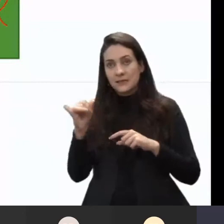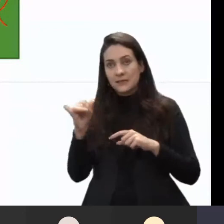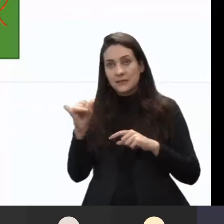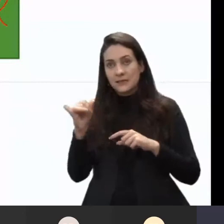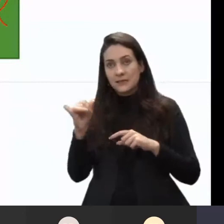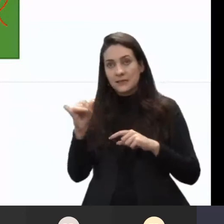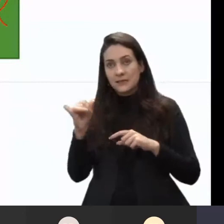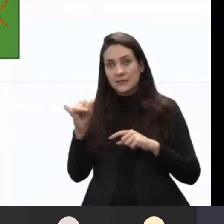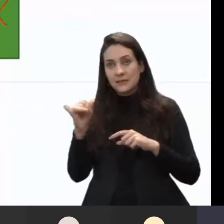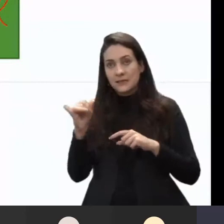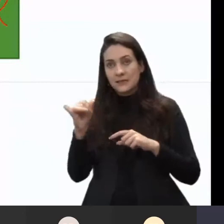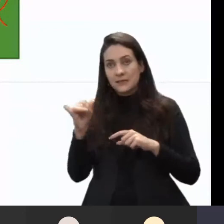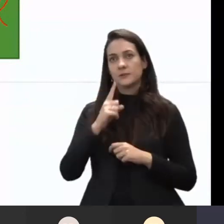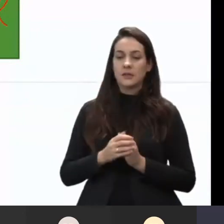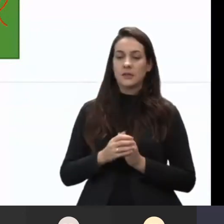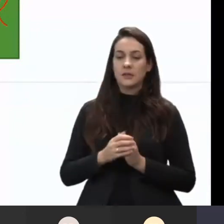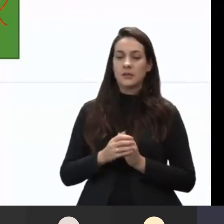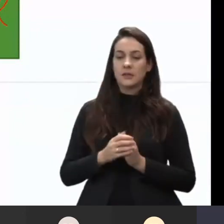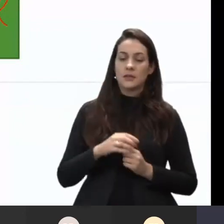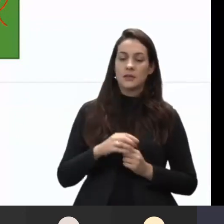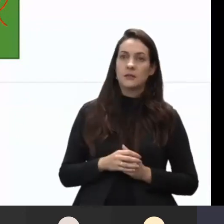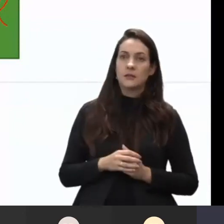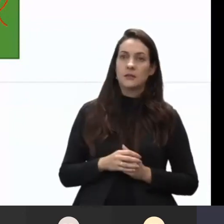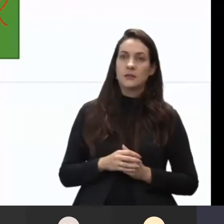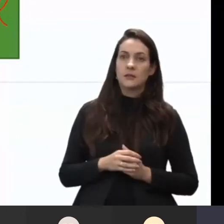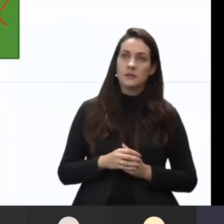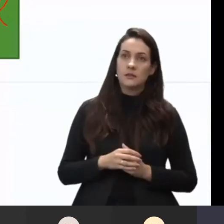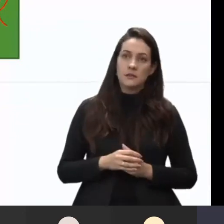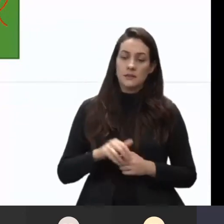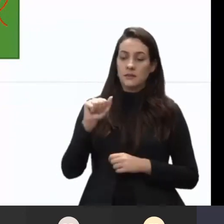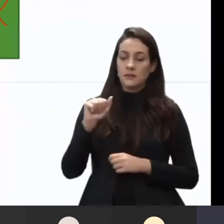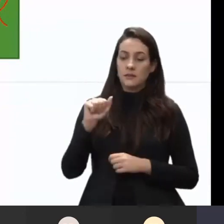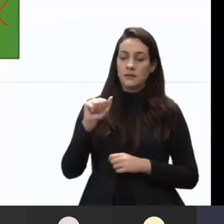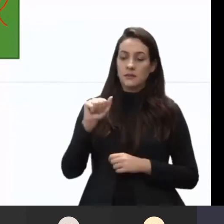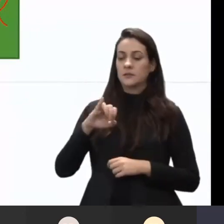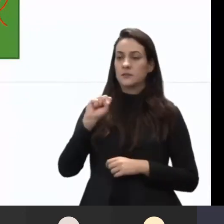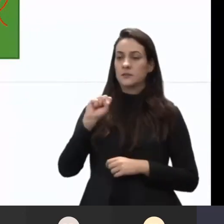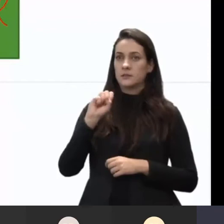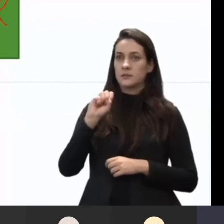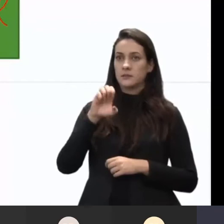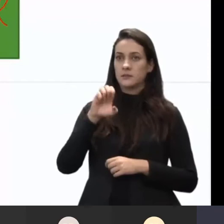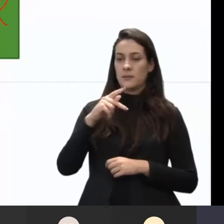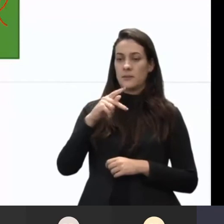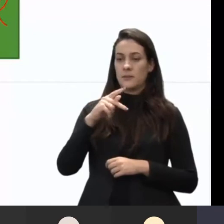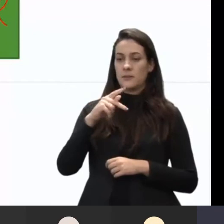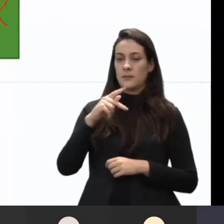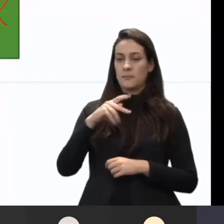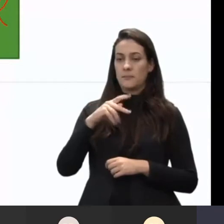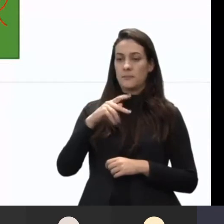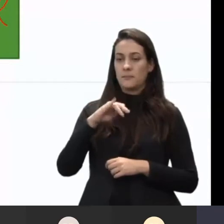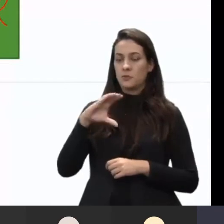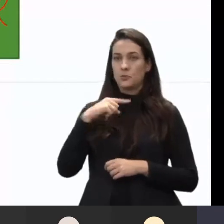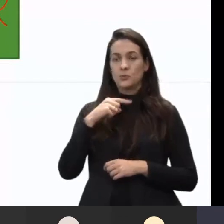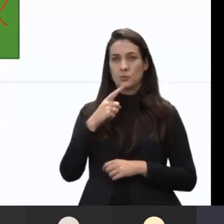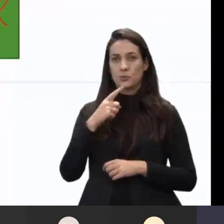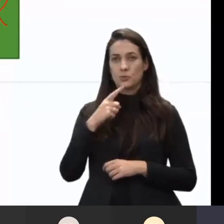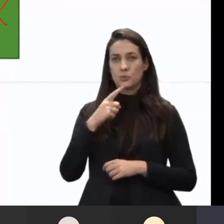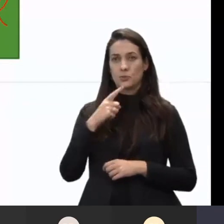antisséptica. O sabão detergente, ele tem pouco valor como antisséptico. Ele é muito importante na remoção mecânica